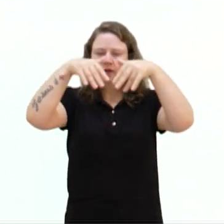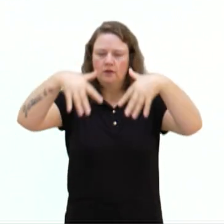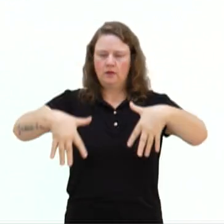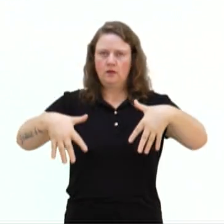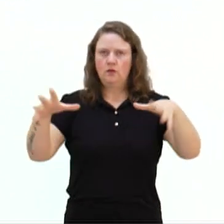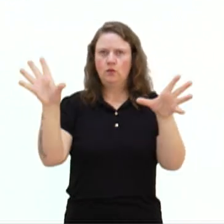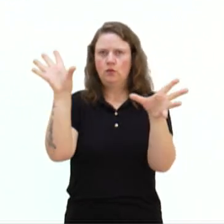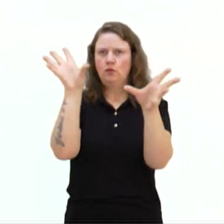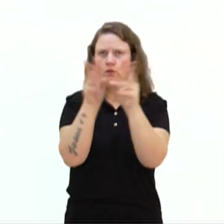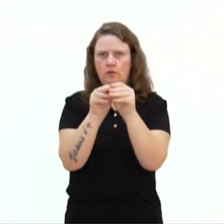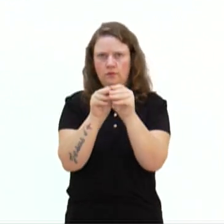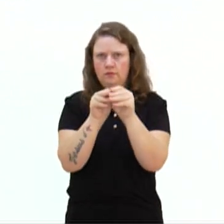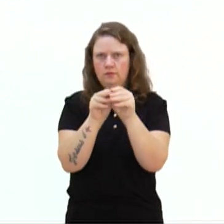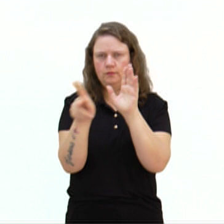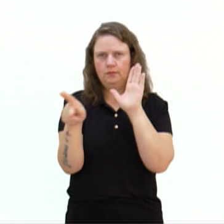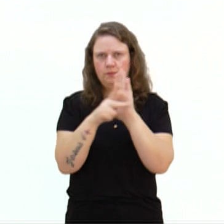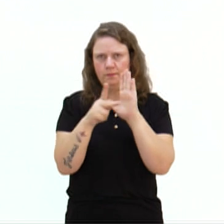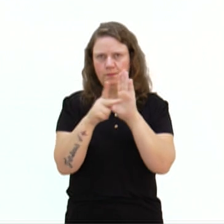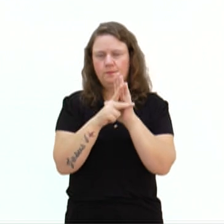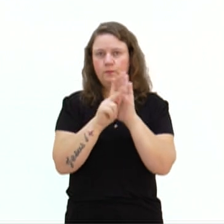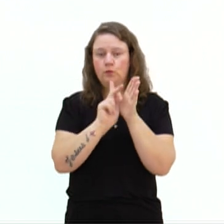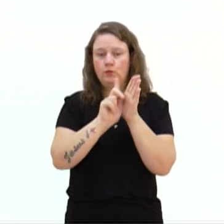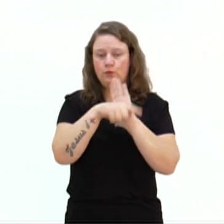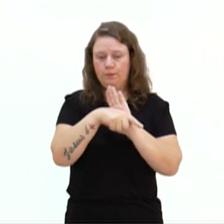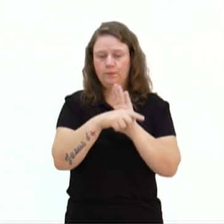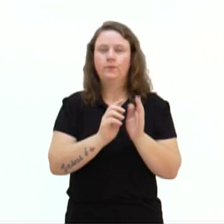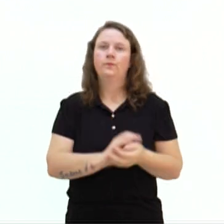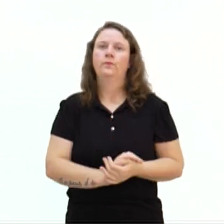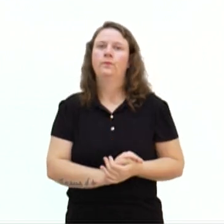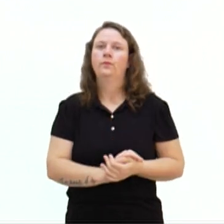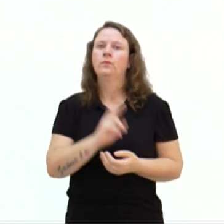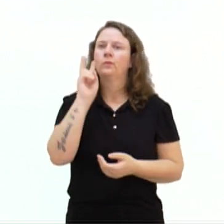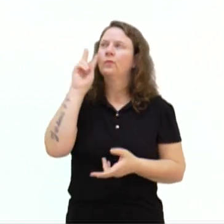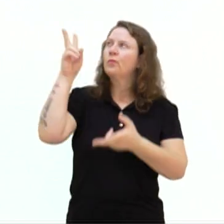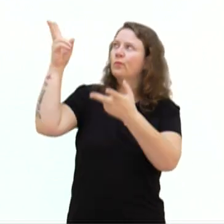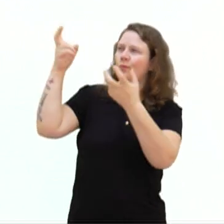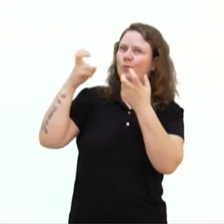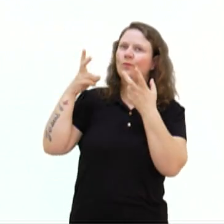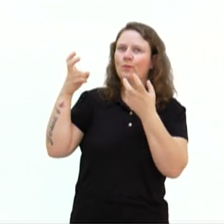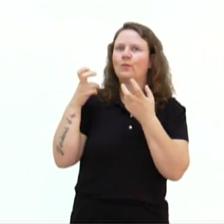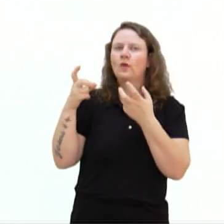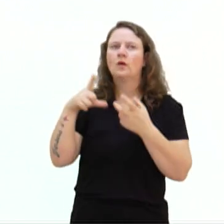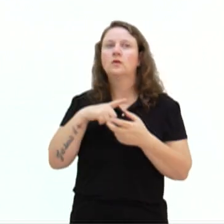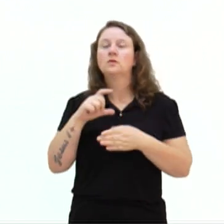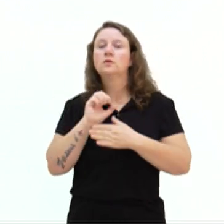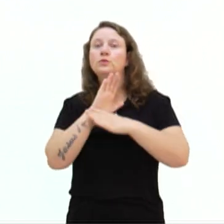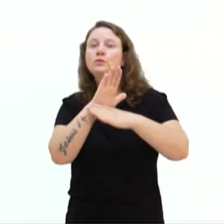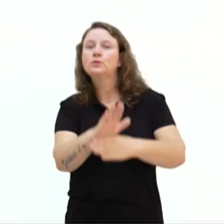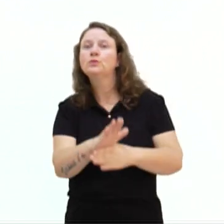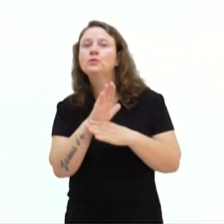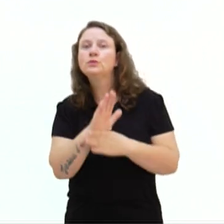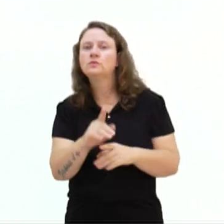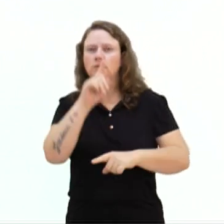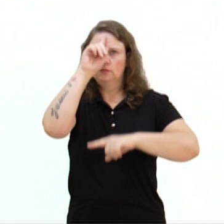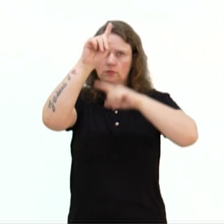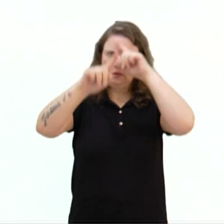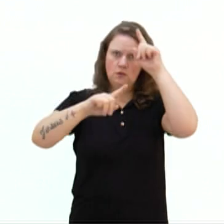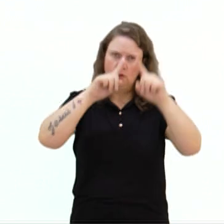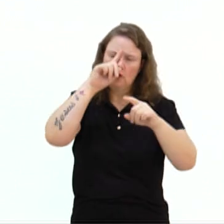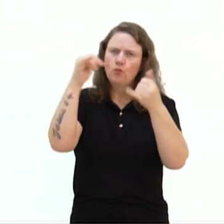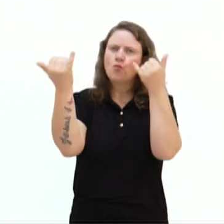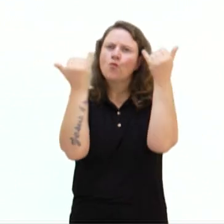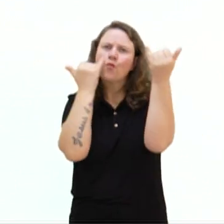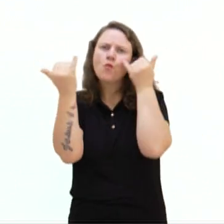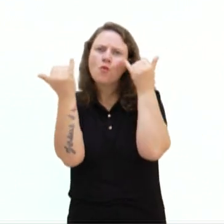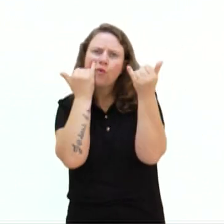do próprio mapa conceitual. Observe, então é uma estrutura gráfica que ajuda a organizar ideias, conceitos e informações